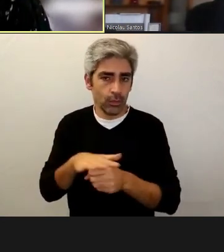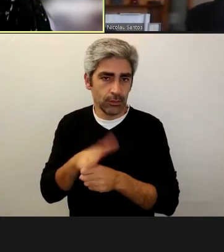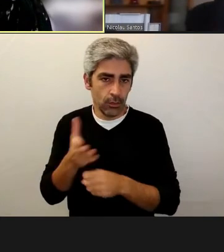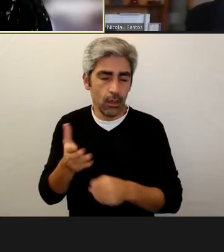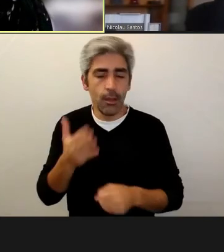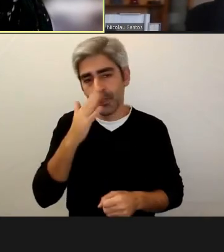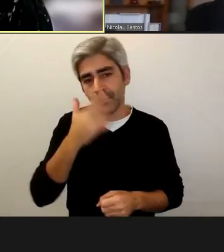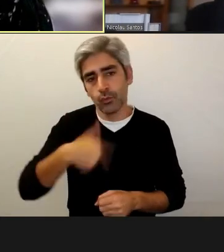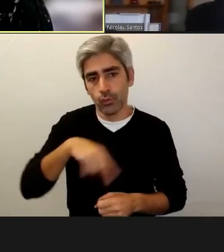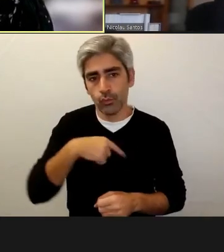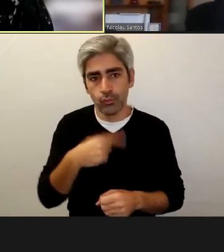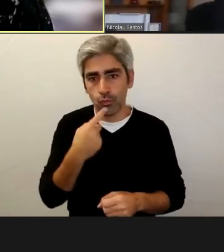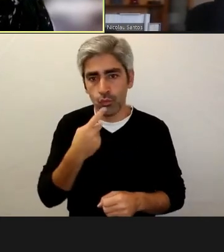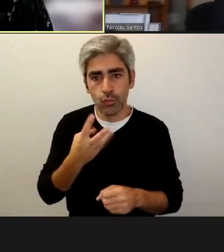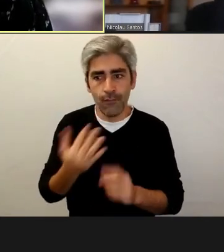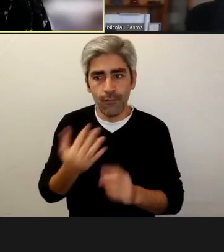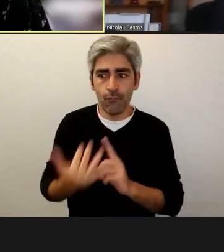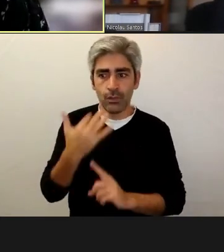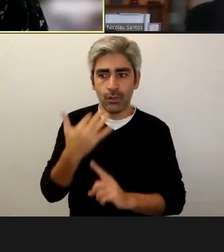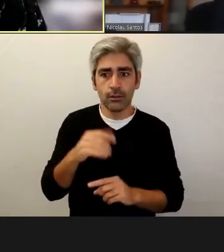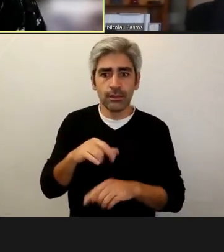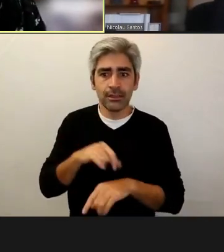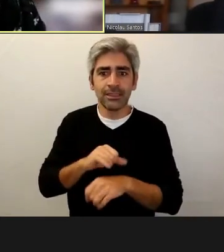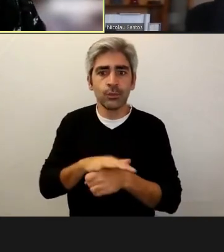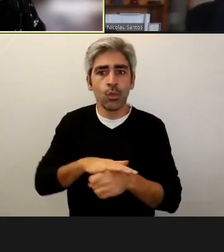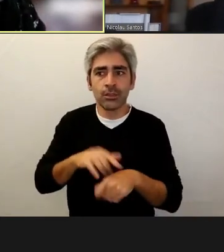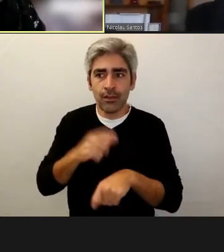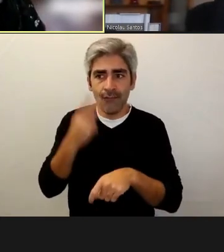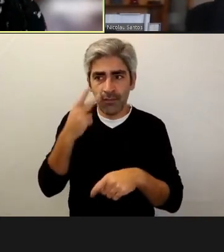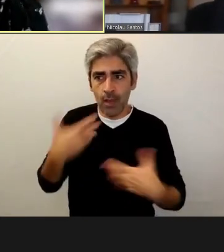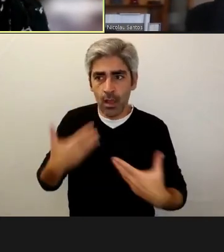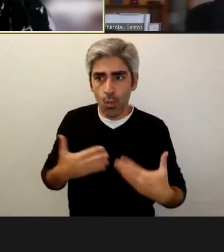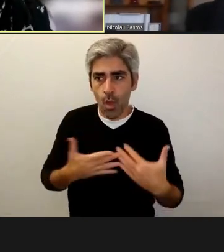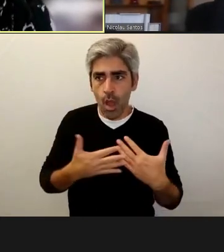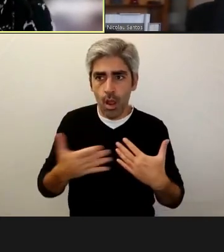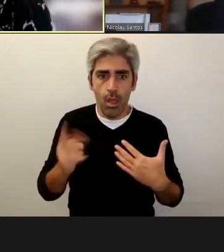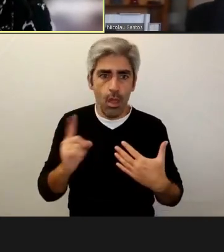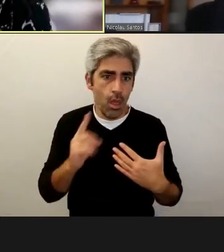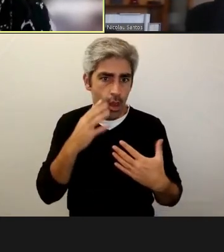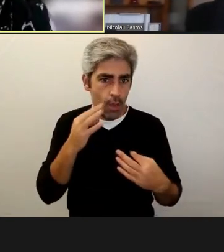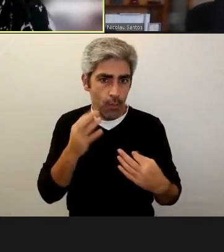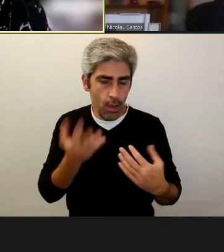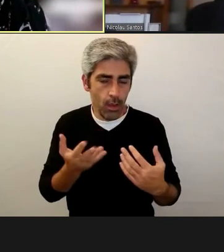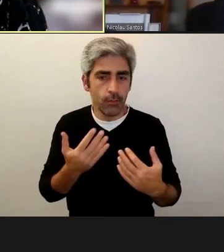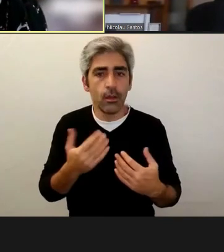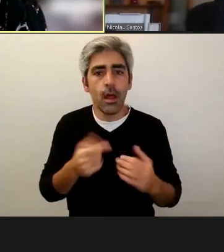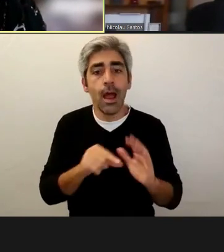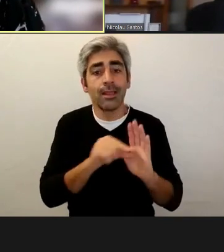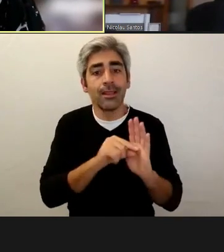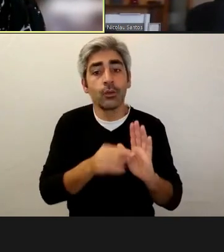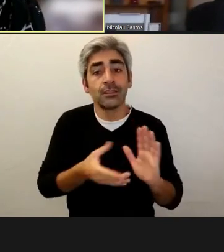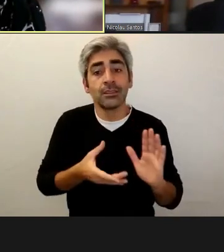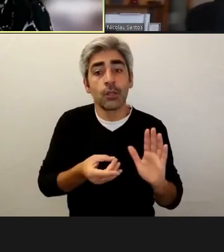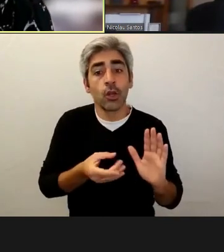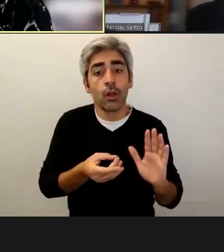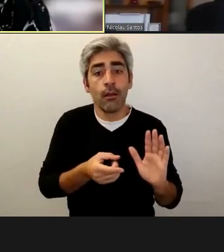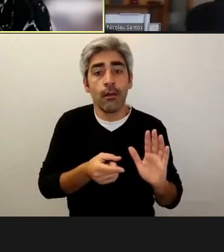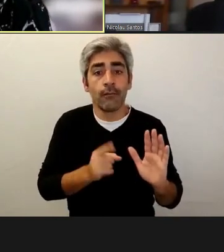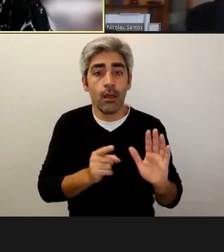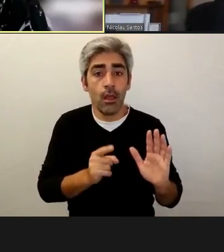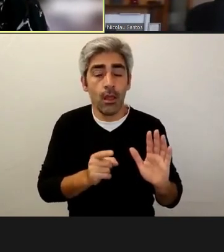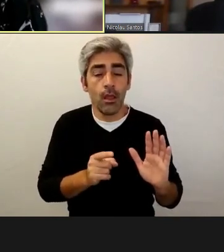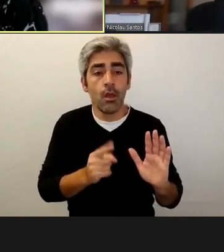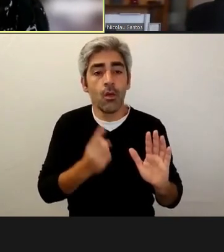influenciados pelo momento em que vivemos, não é? E é naturalmente assim, que o artigo 19 era precisamente